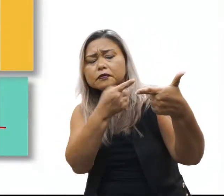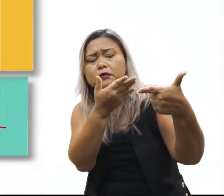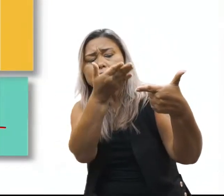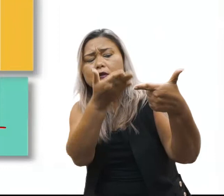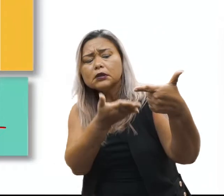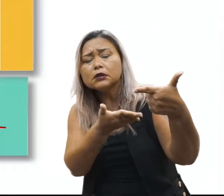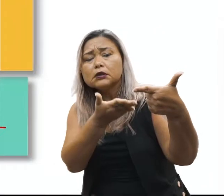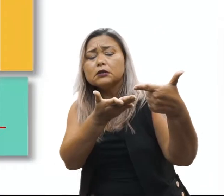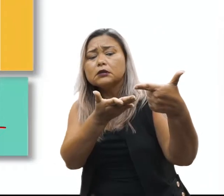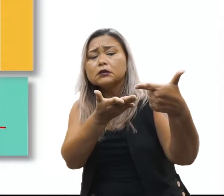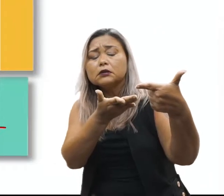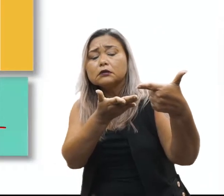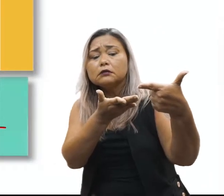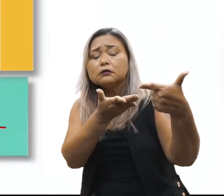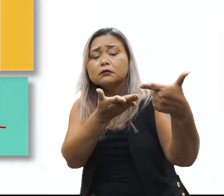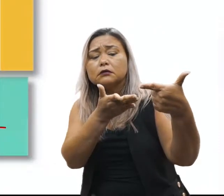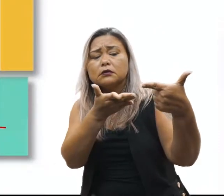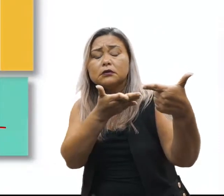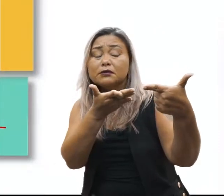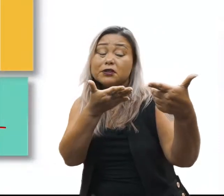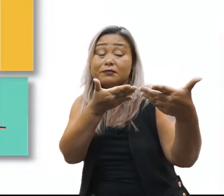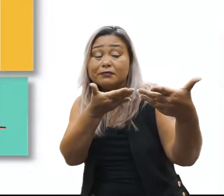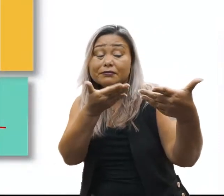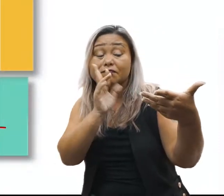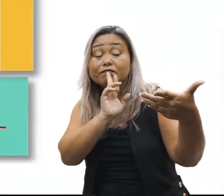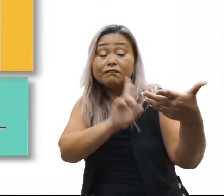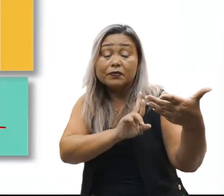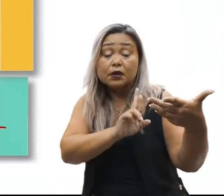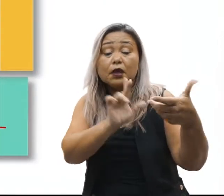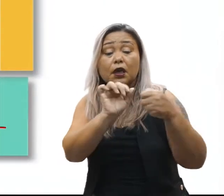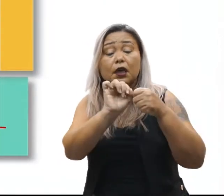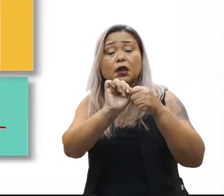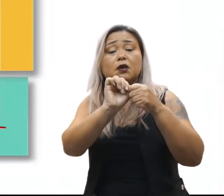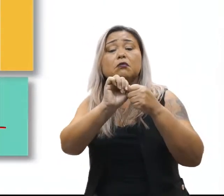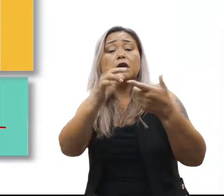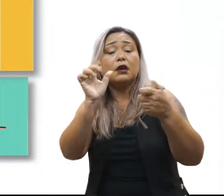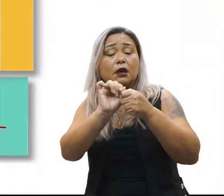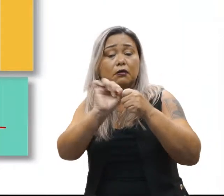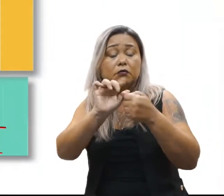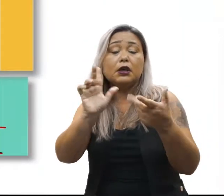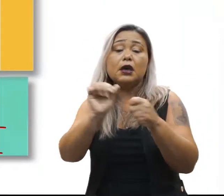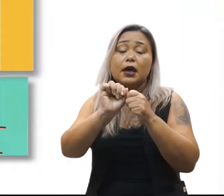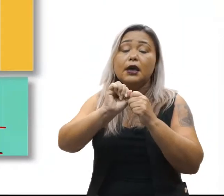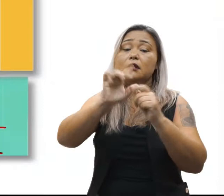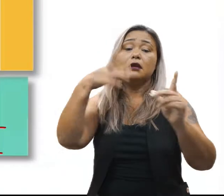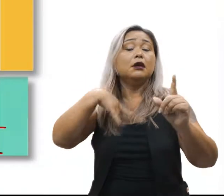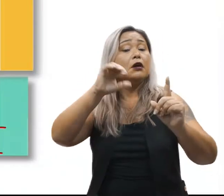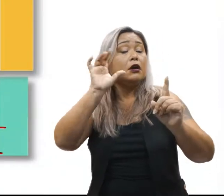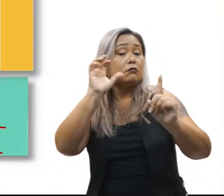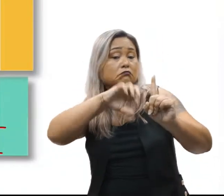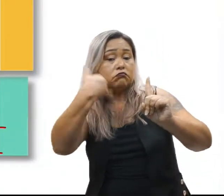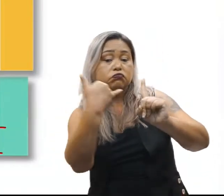de lidar, né? Que é a questão do racismo, da xenofobia e